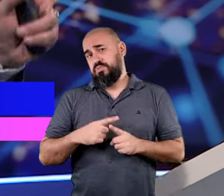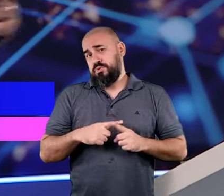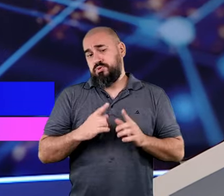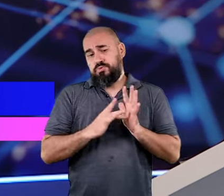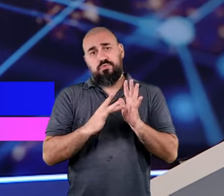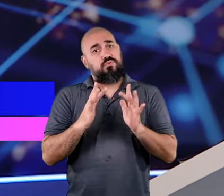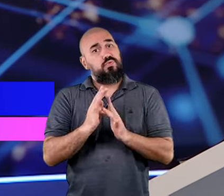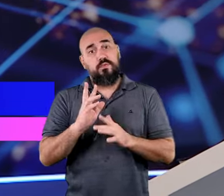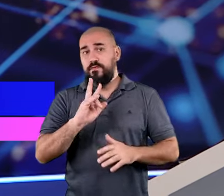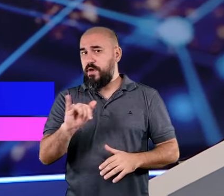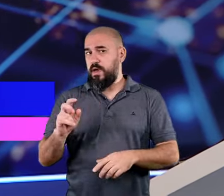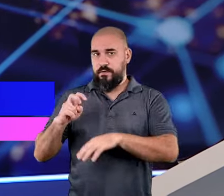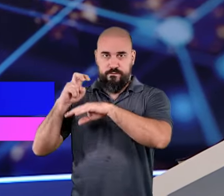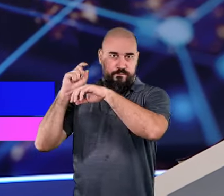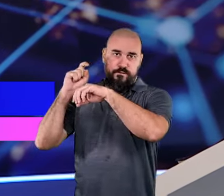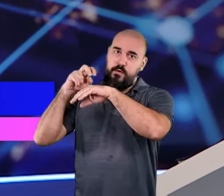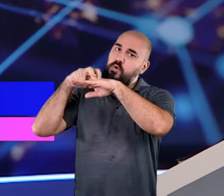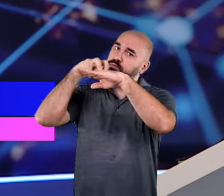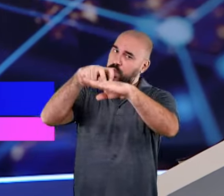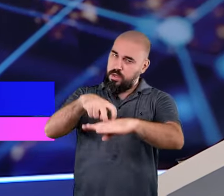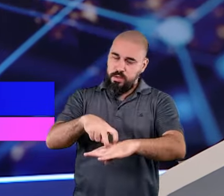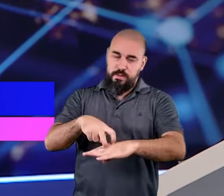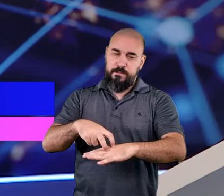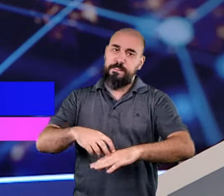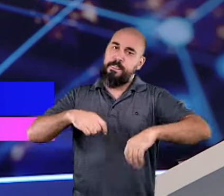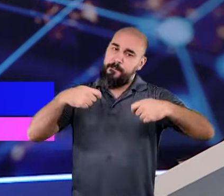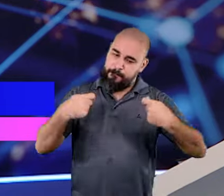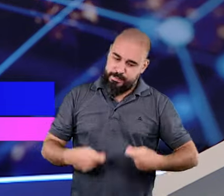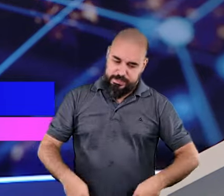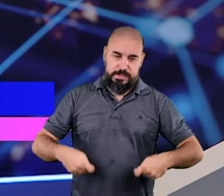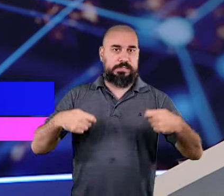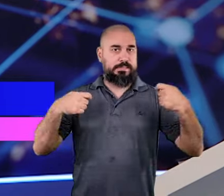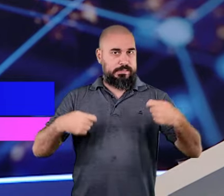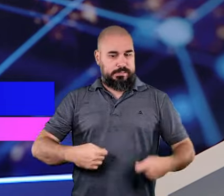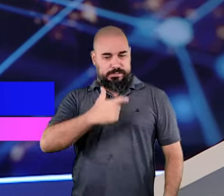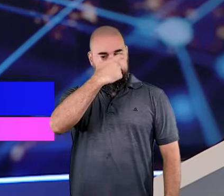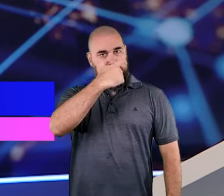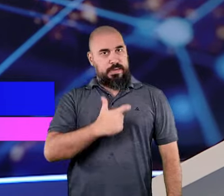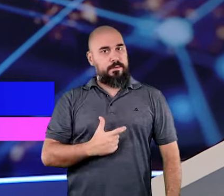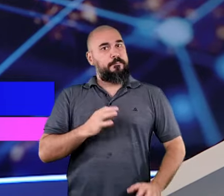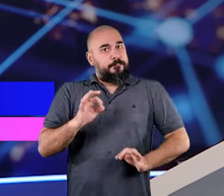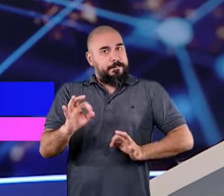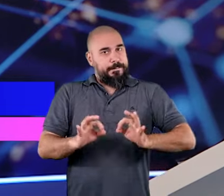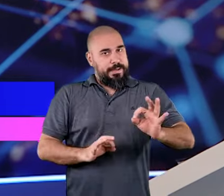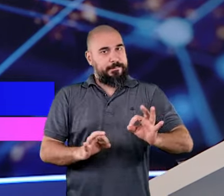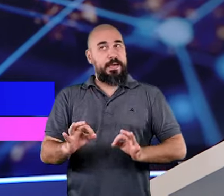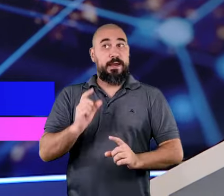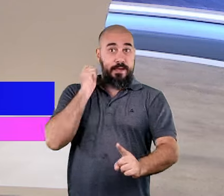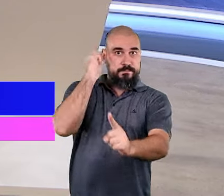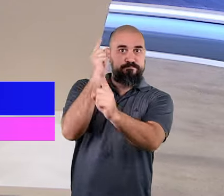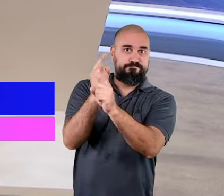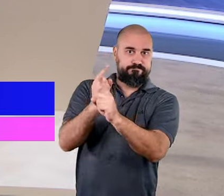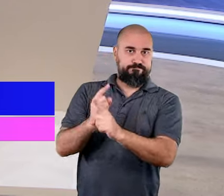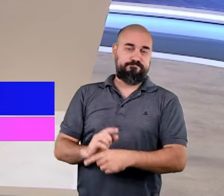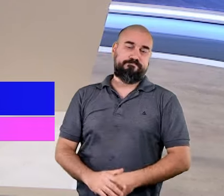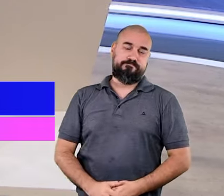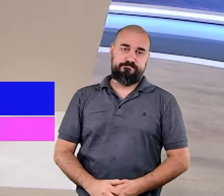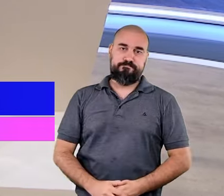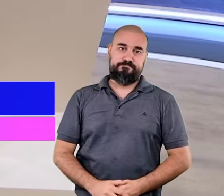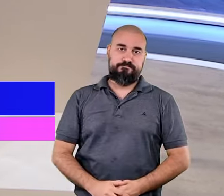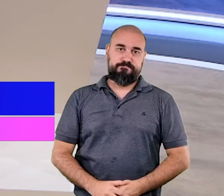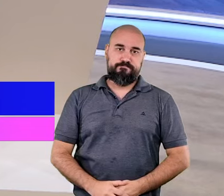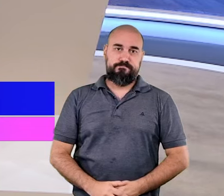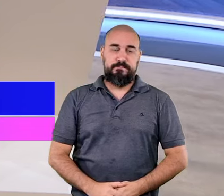isso é claro. E o que nós temos que fazer é nos prepararmos para este momento. A Bíblia tem